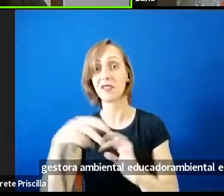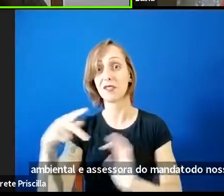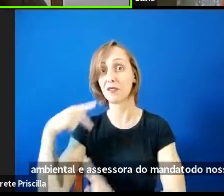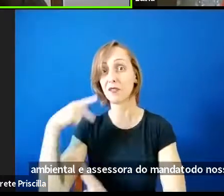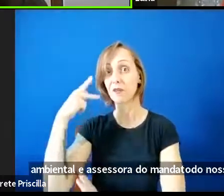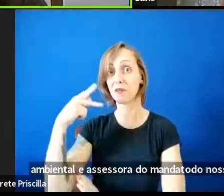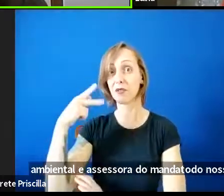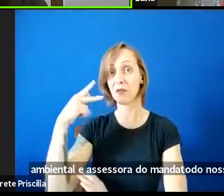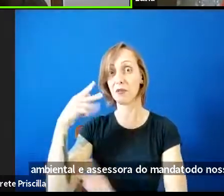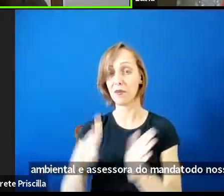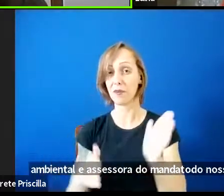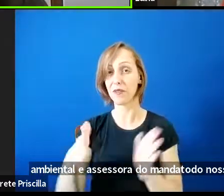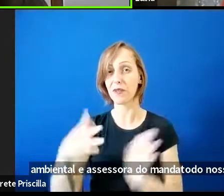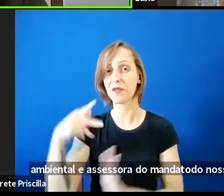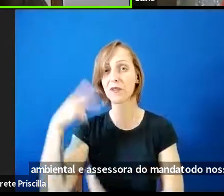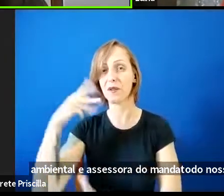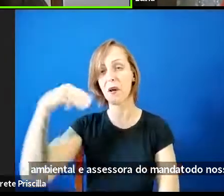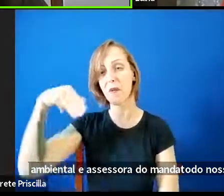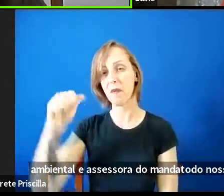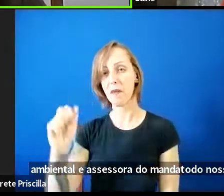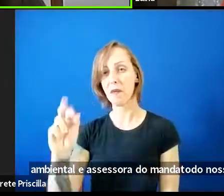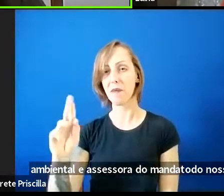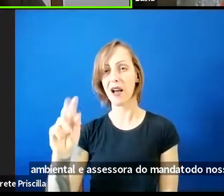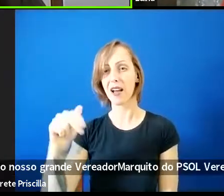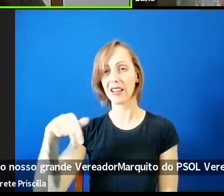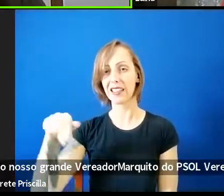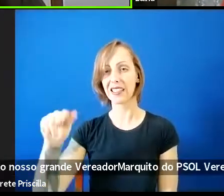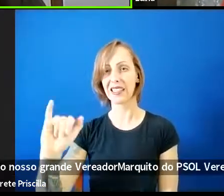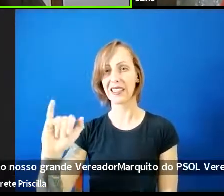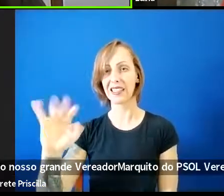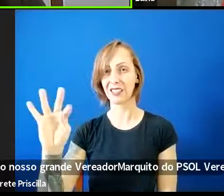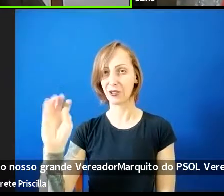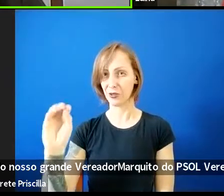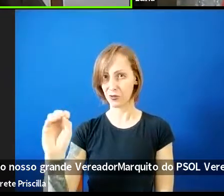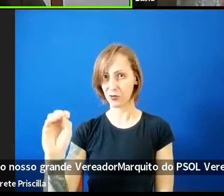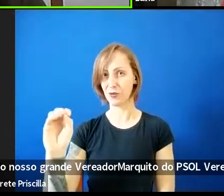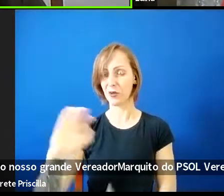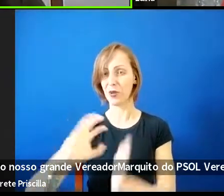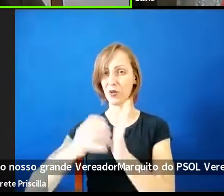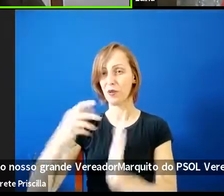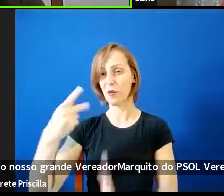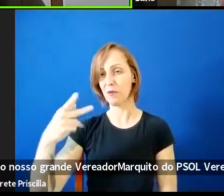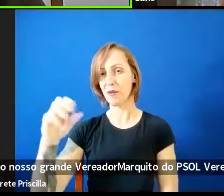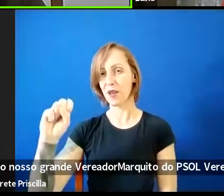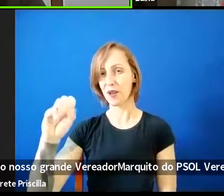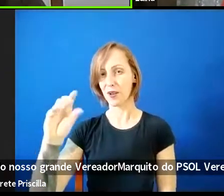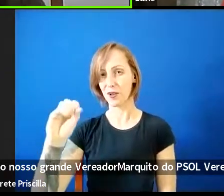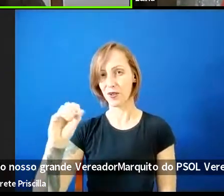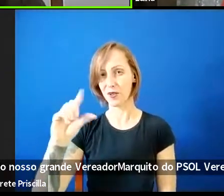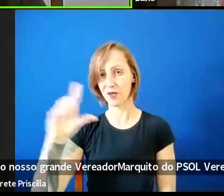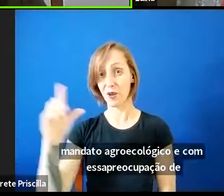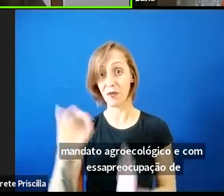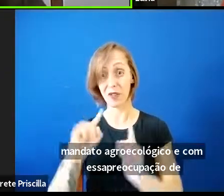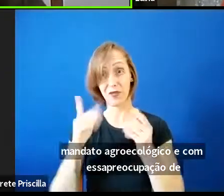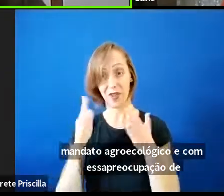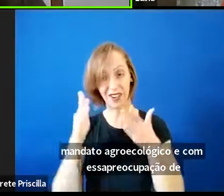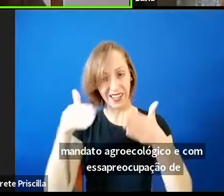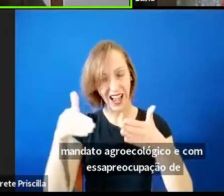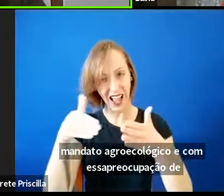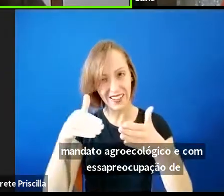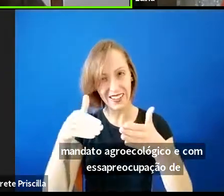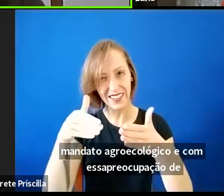PSOL, vereador com mandato agroecológico e com essa preocupação do olhar para a terra. Edna, depois de